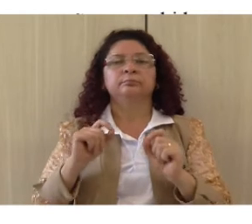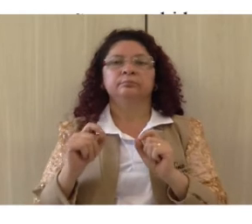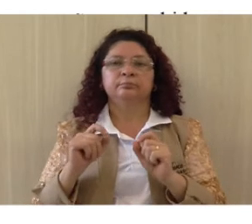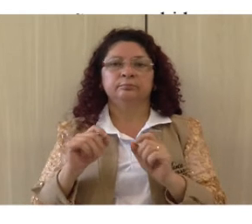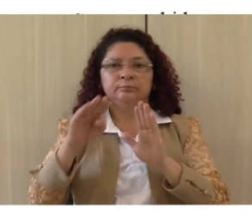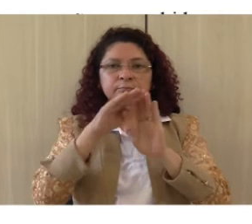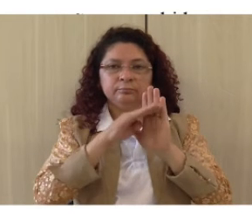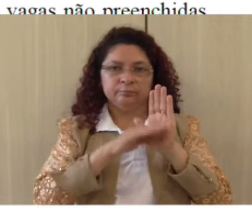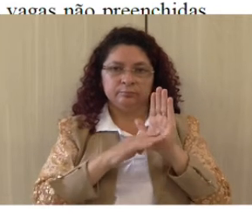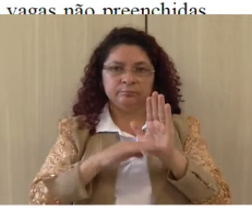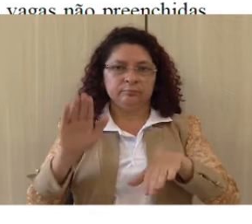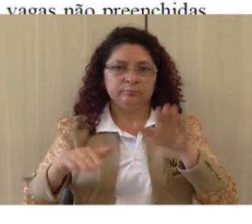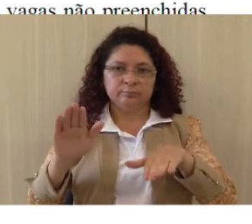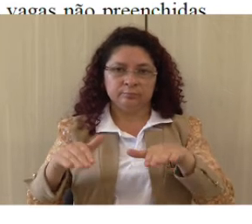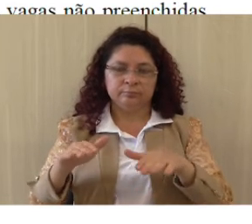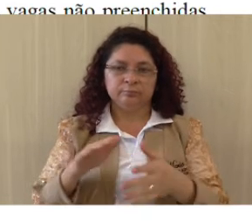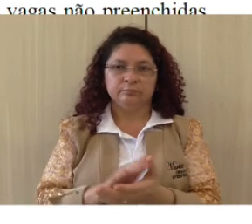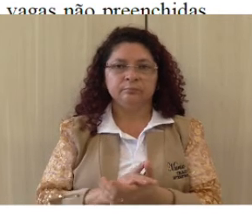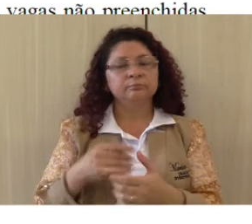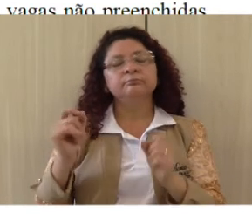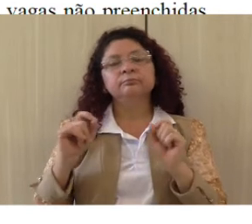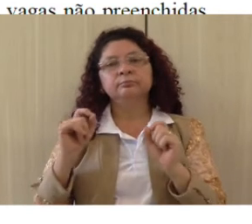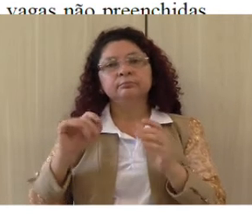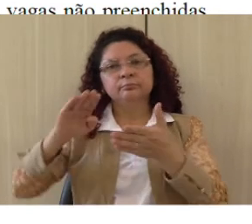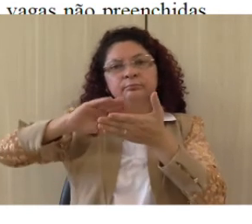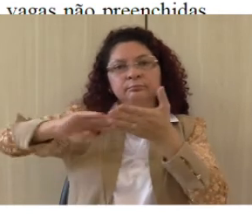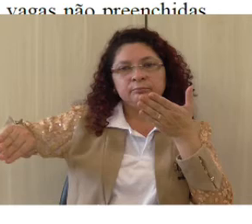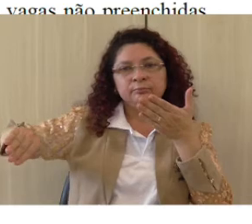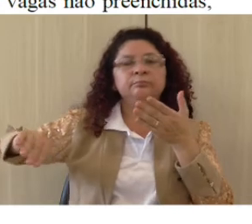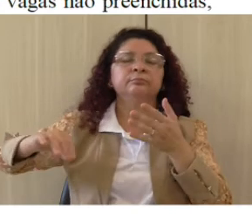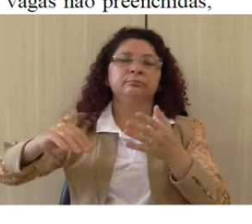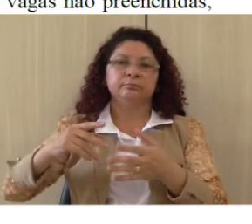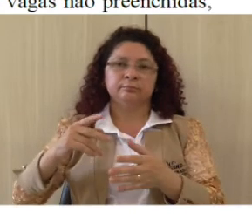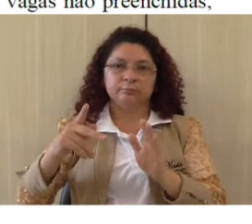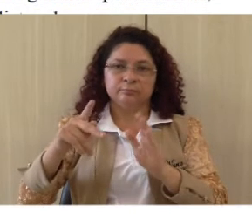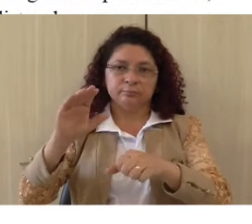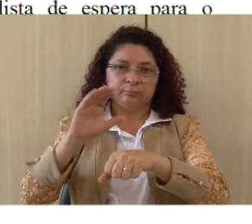as etapas do processo seletivo implicará a sua eliminação automática.